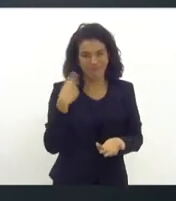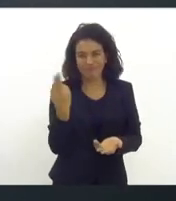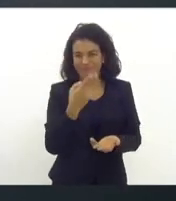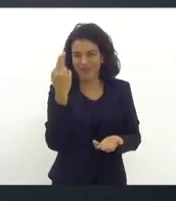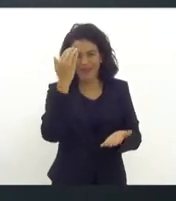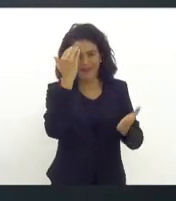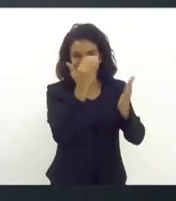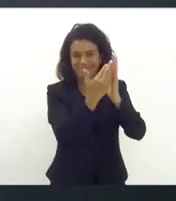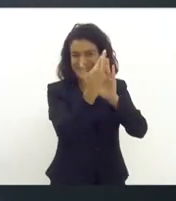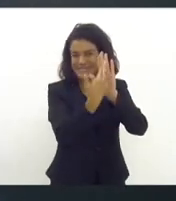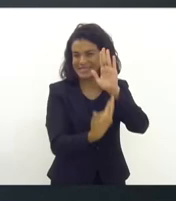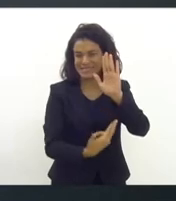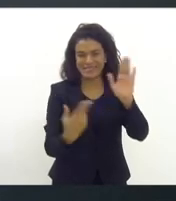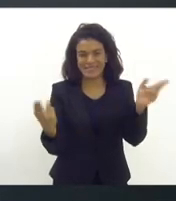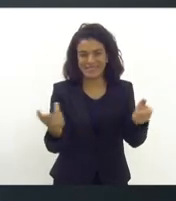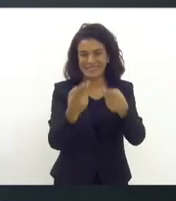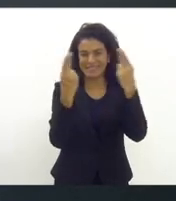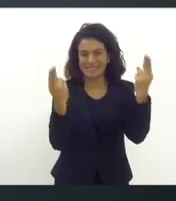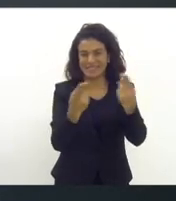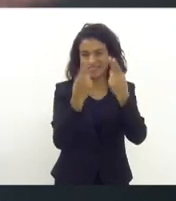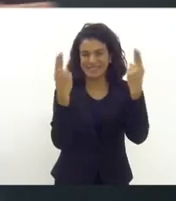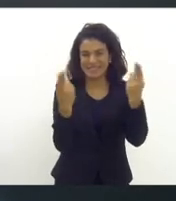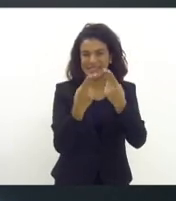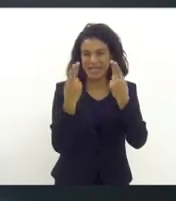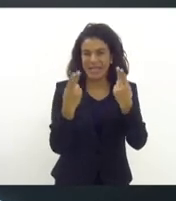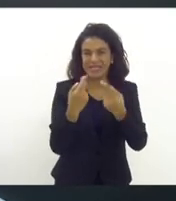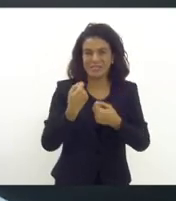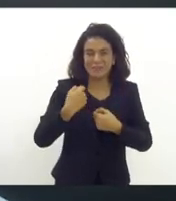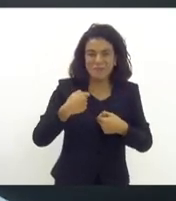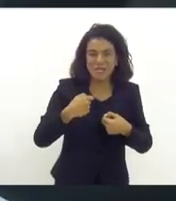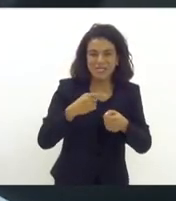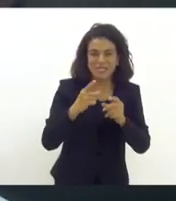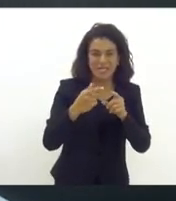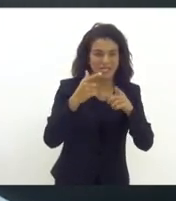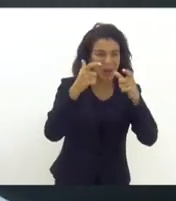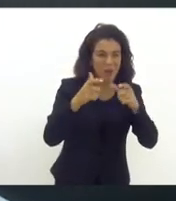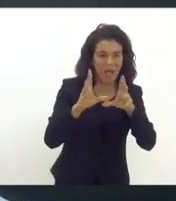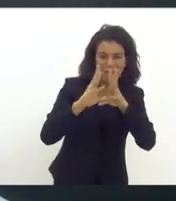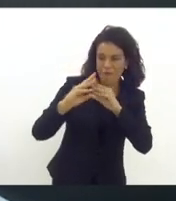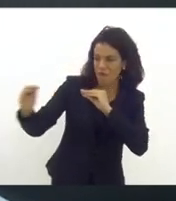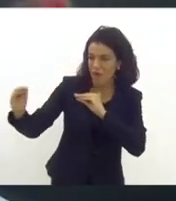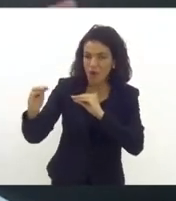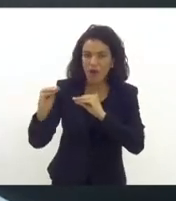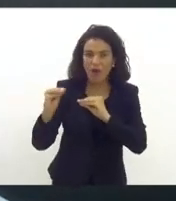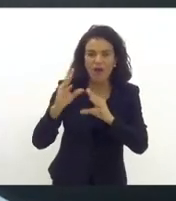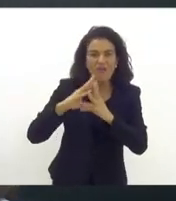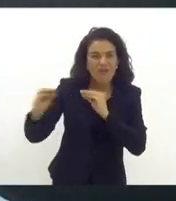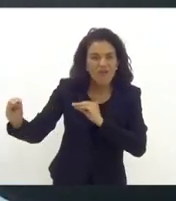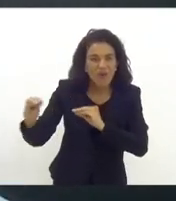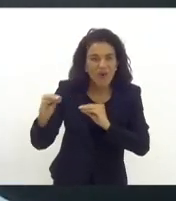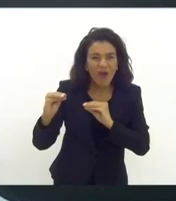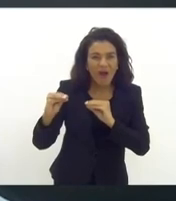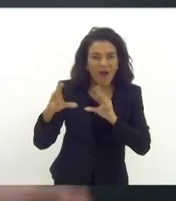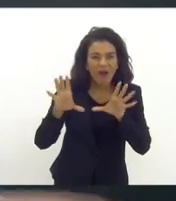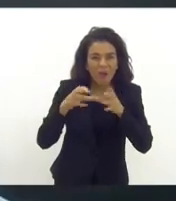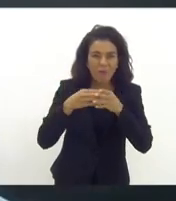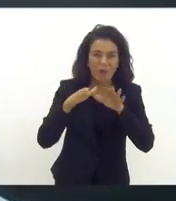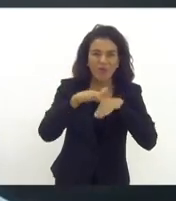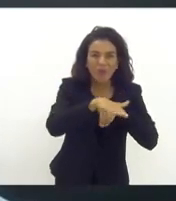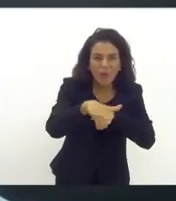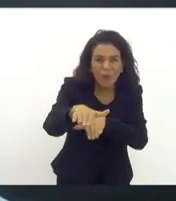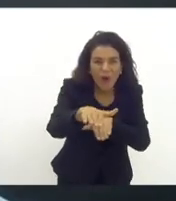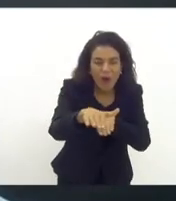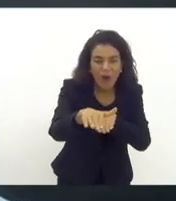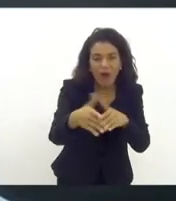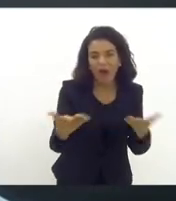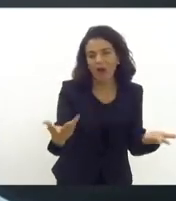gente tem que montar como é que é escape Rota de Fuga rota de fogo em bloco de rua pelo amor de Deus